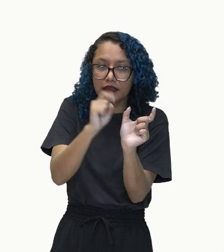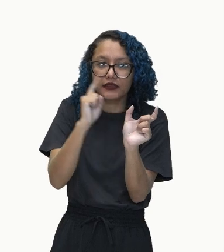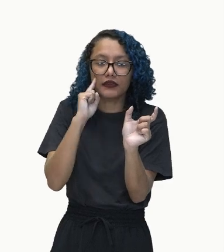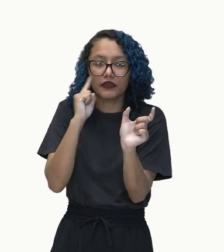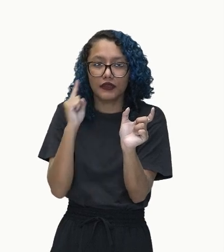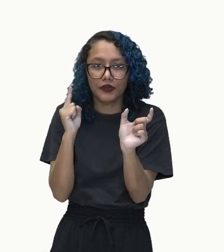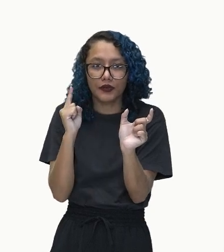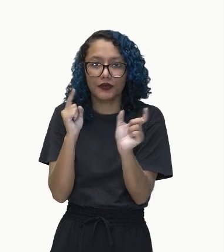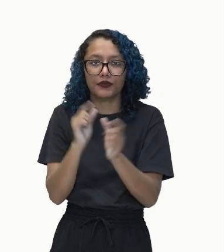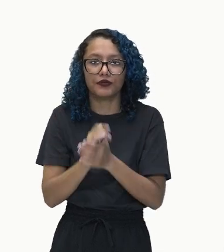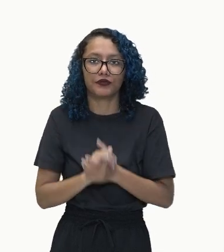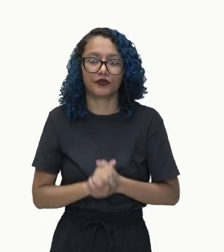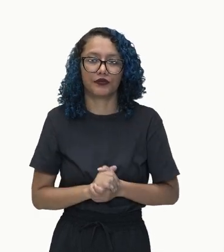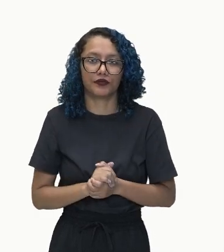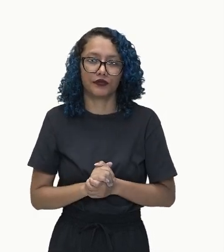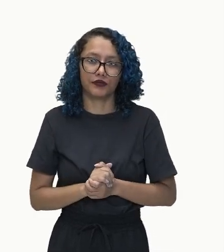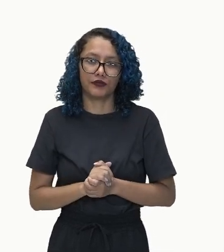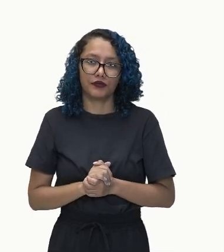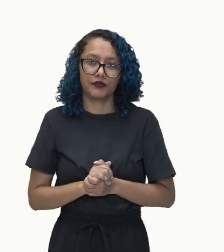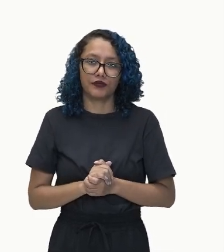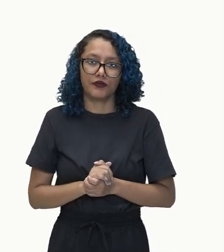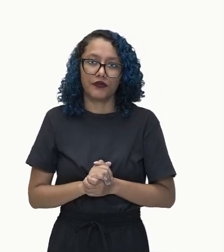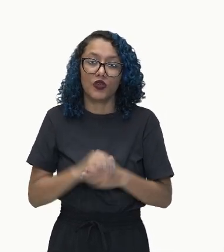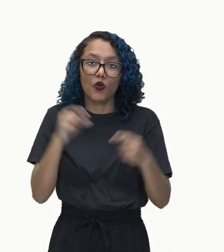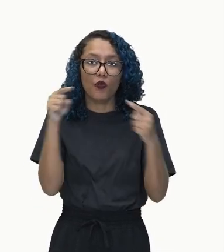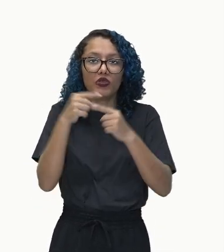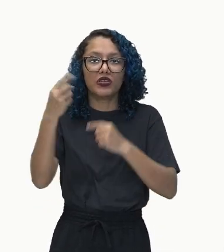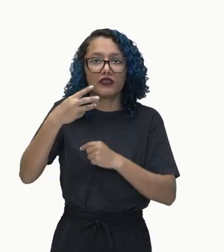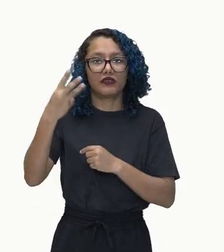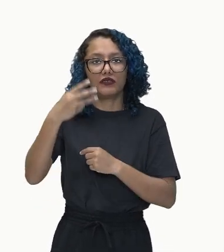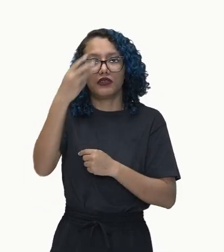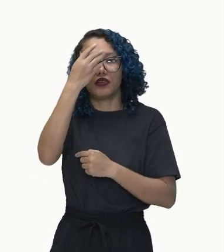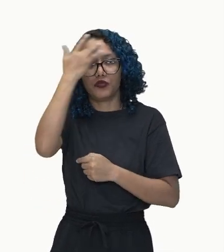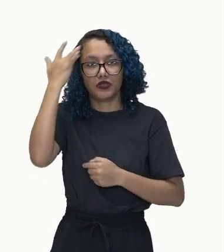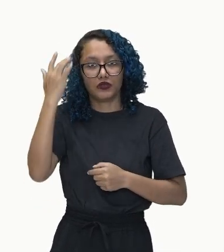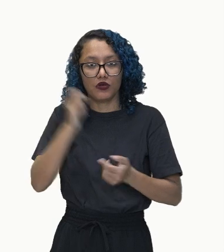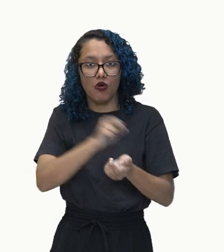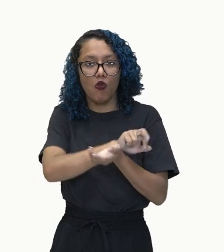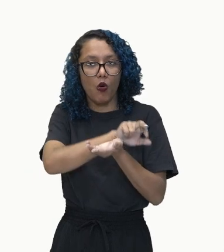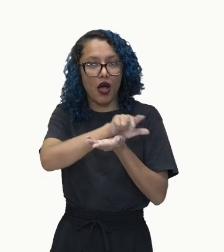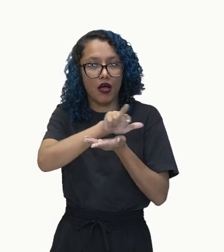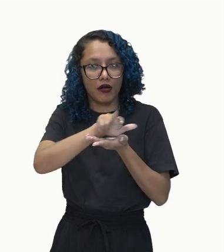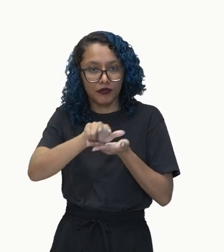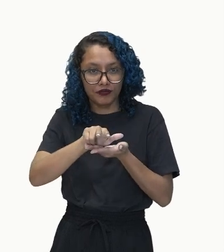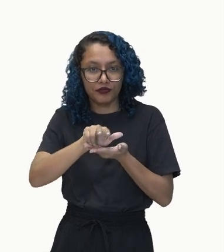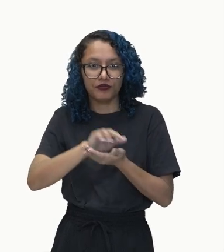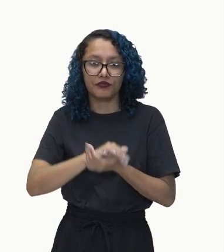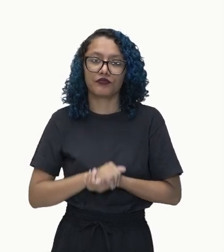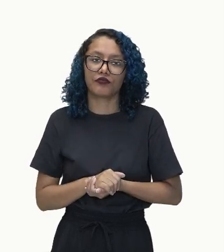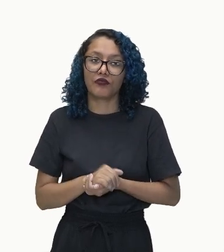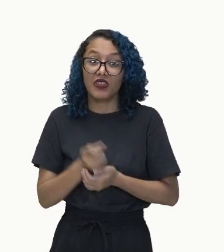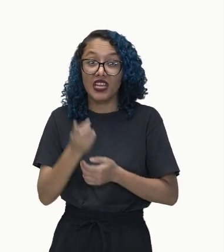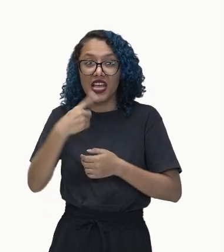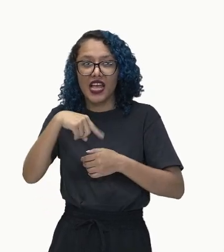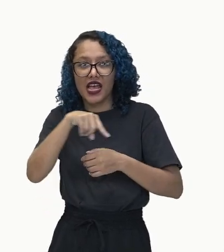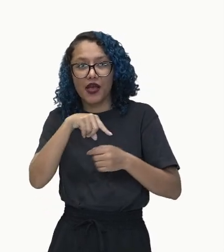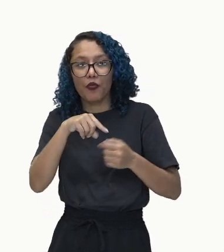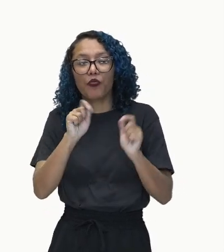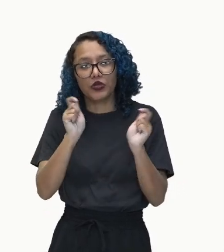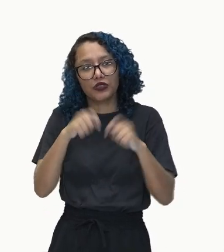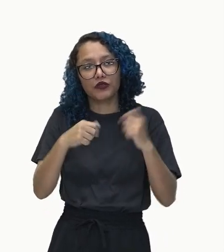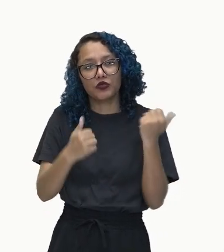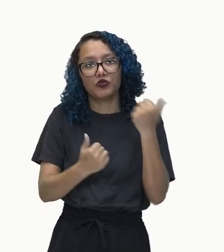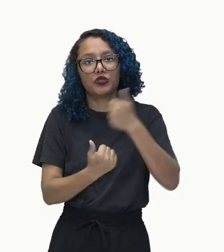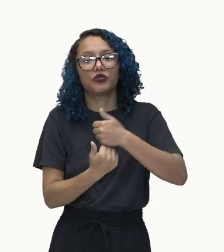como ele está aí na terceira pessoa do plural. Eles, os resultados das pesquisas